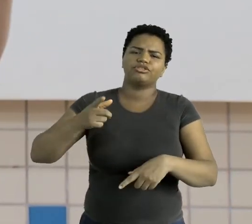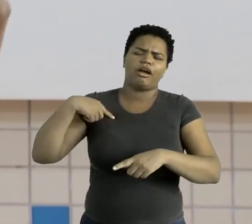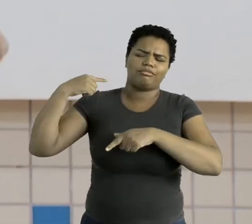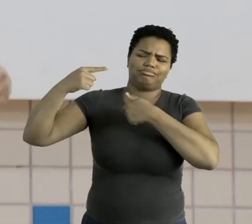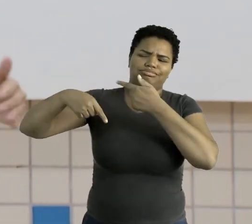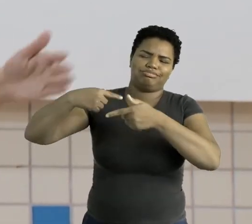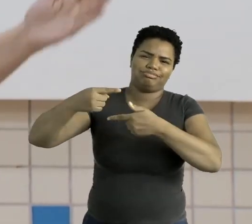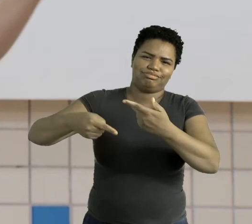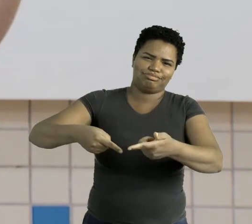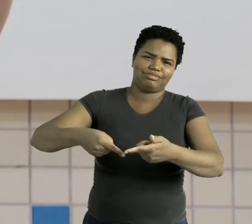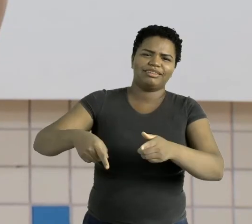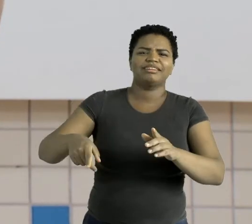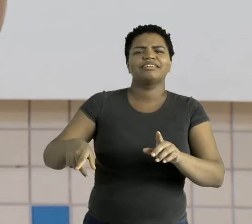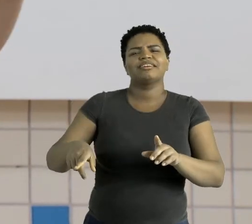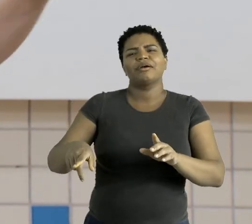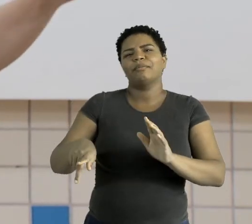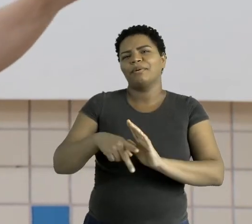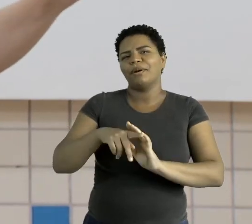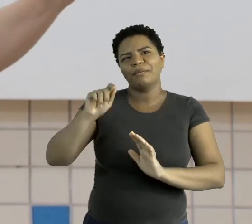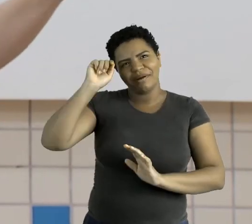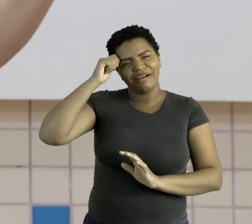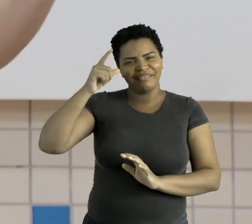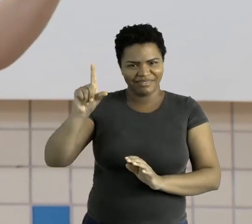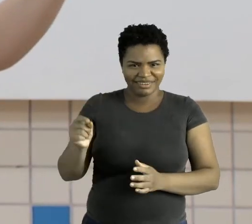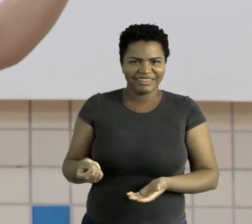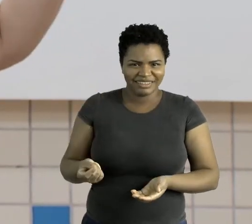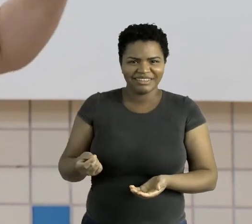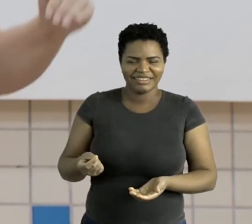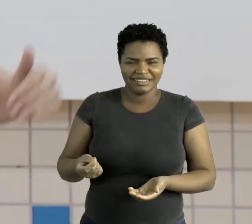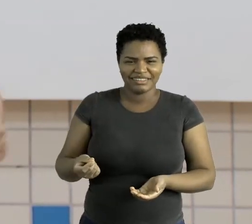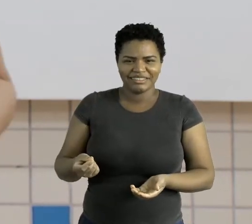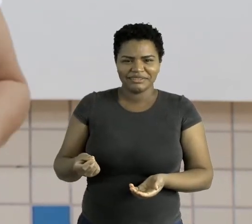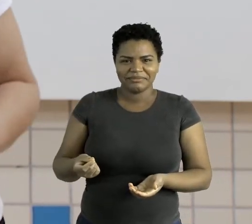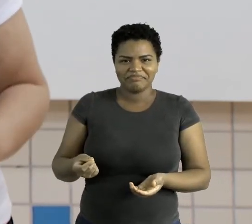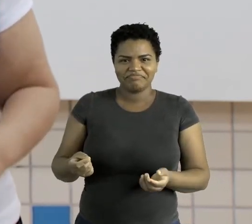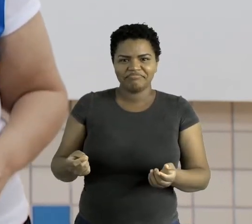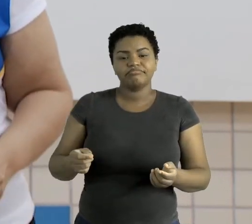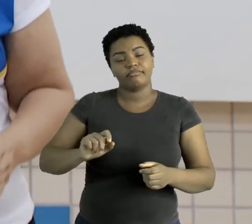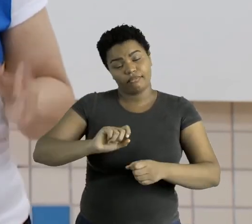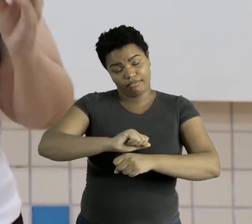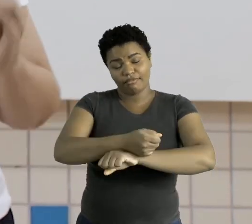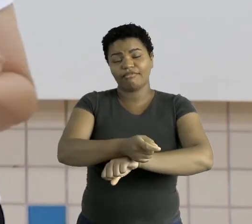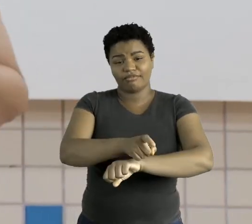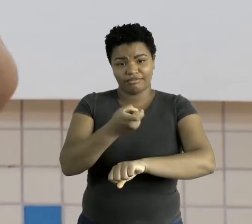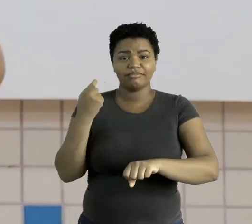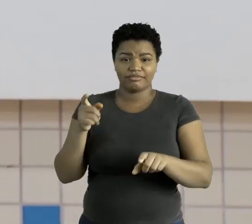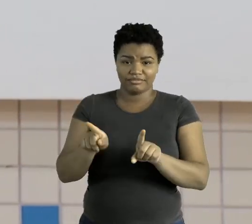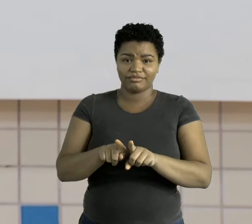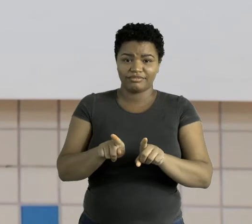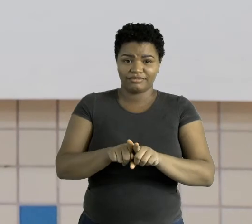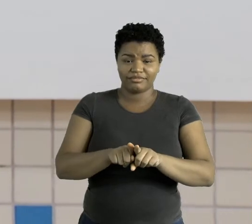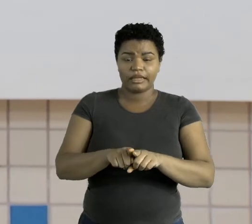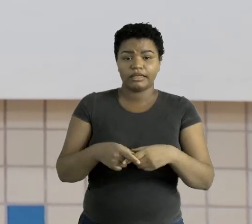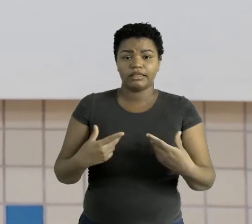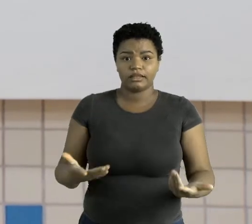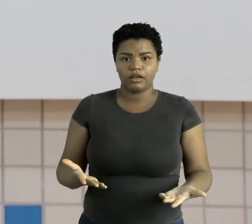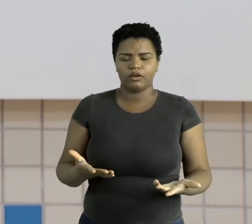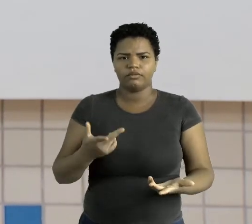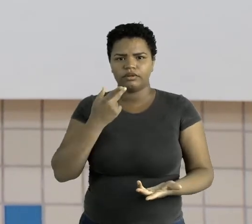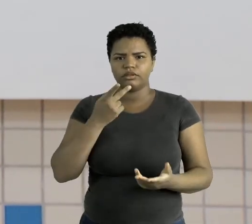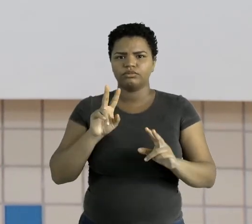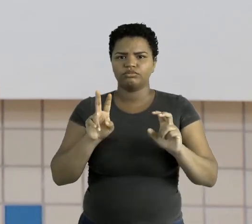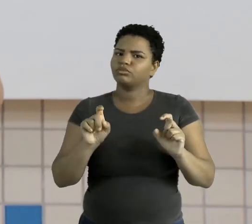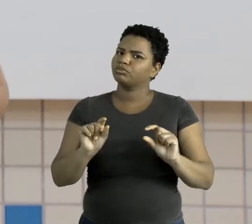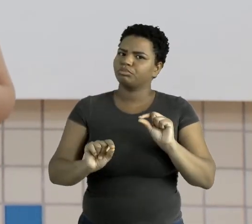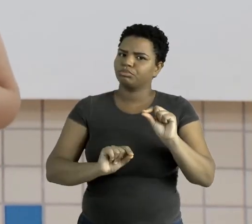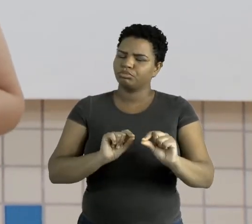né, dos africanos e dos quilombolas. Falando ainda um pouquinho sobre